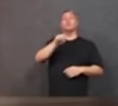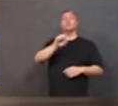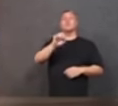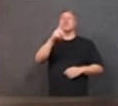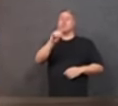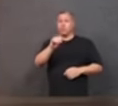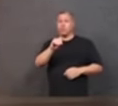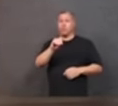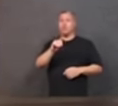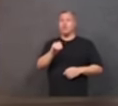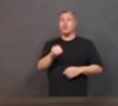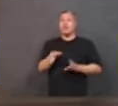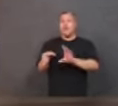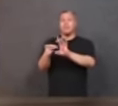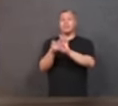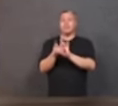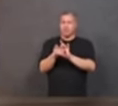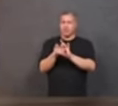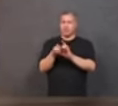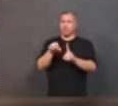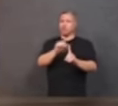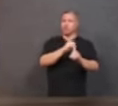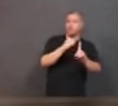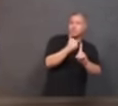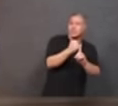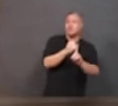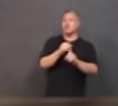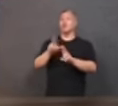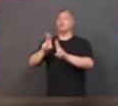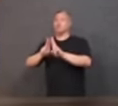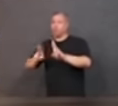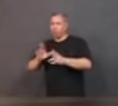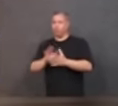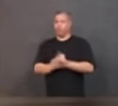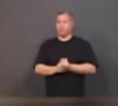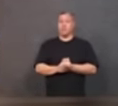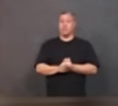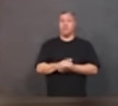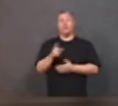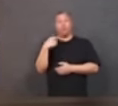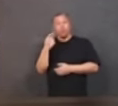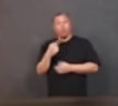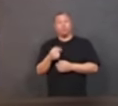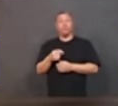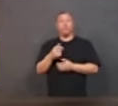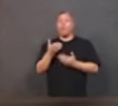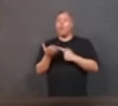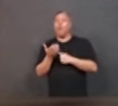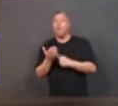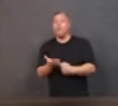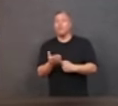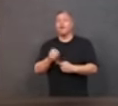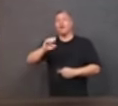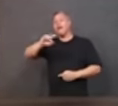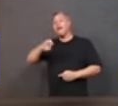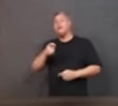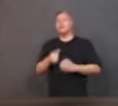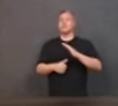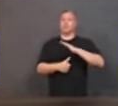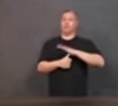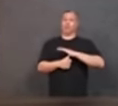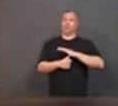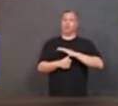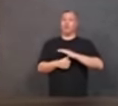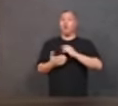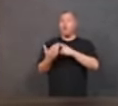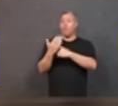Sociedade, para o qual nós queremos convidar os ex-reitores para nos ajudarem a pensar o futuro da instituição, e reitero que queremos trazer